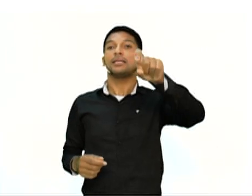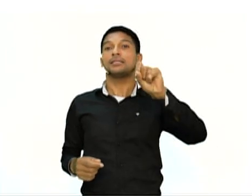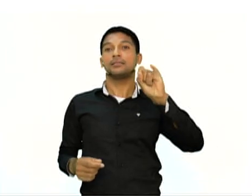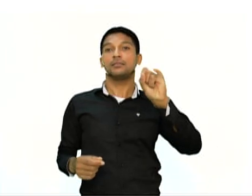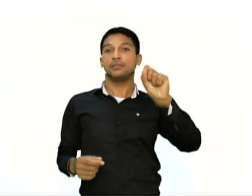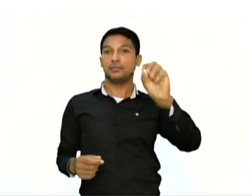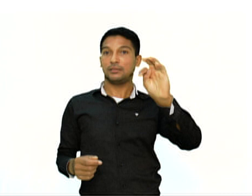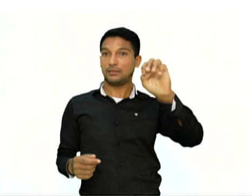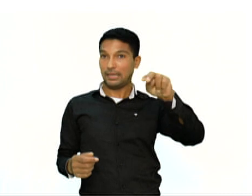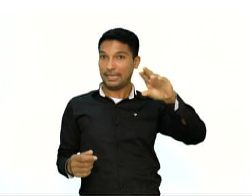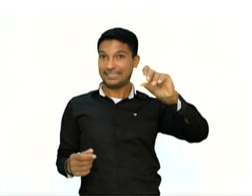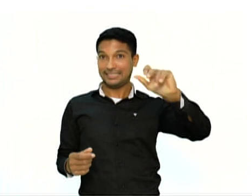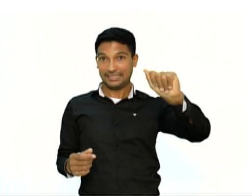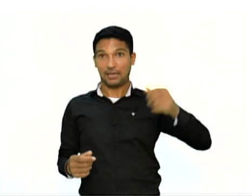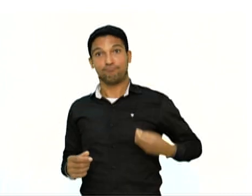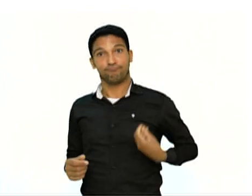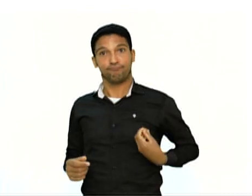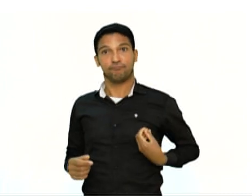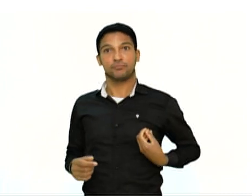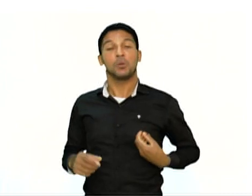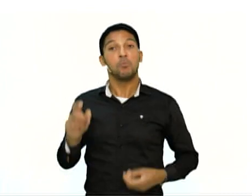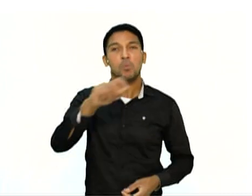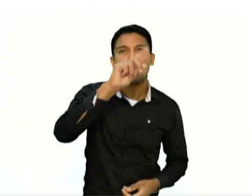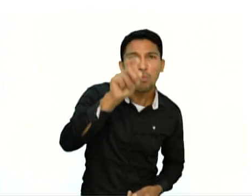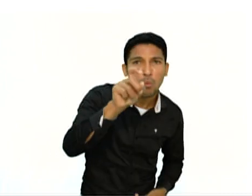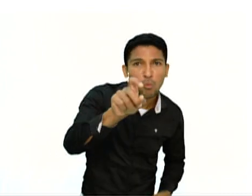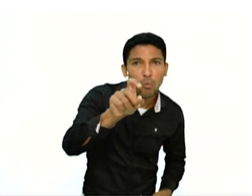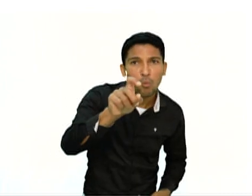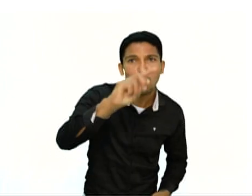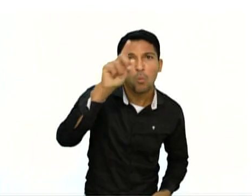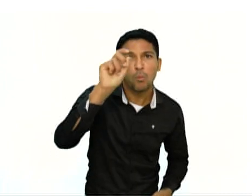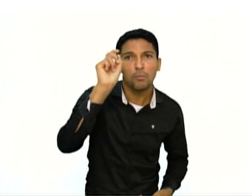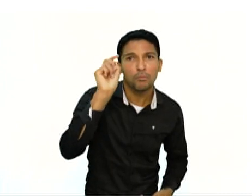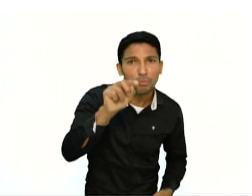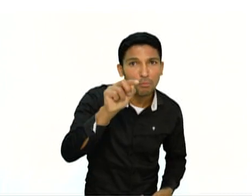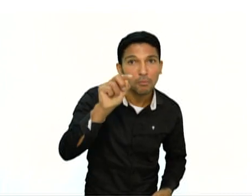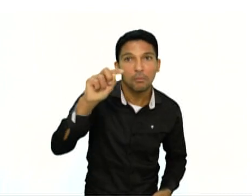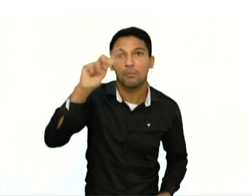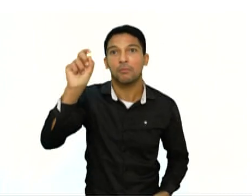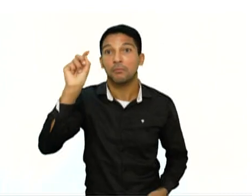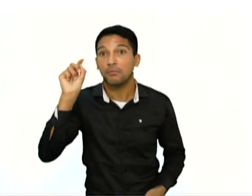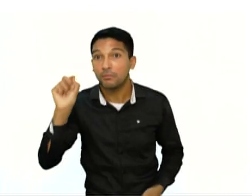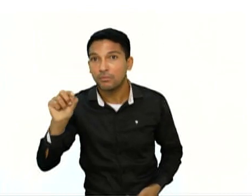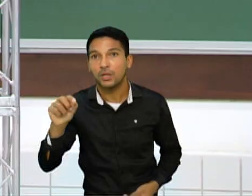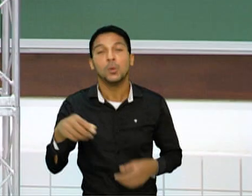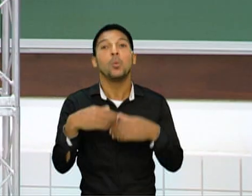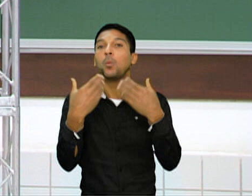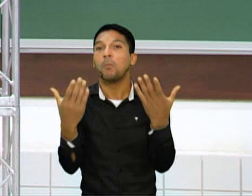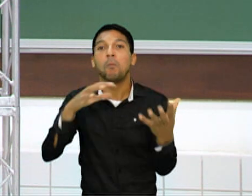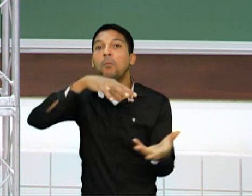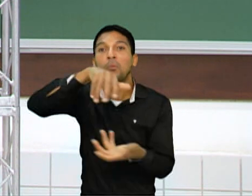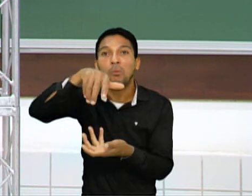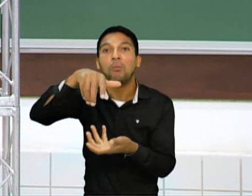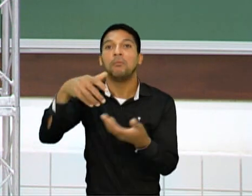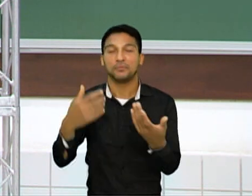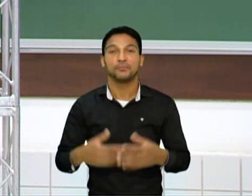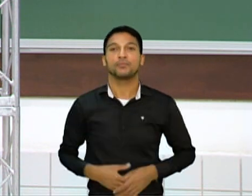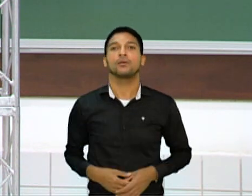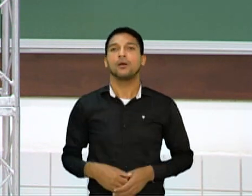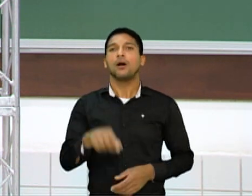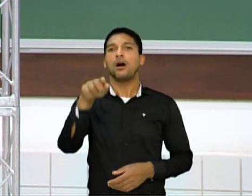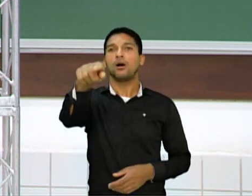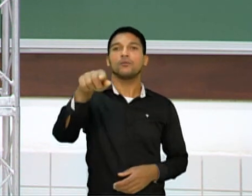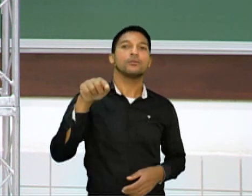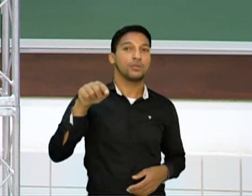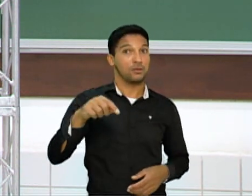René Descartes. Lembre-se, estudante, terminou essa aula, vá ao Classroom e responda as questões que estiverem lá